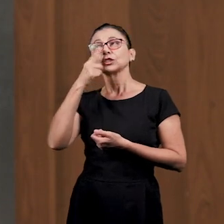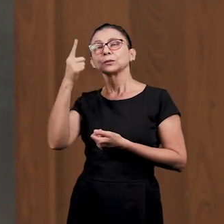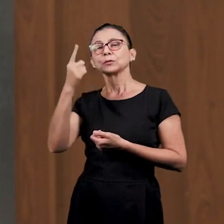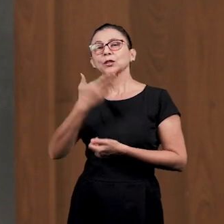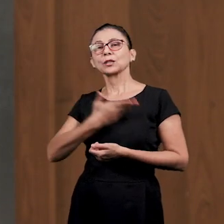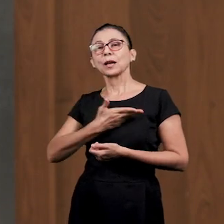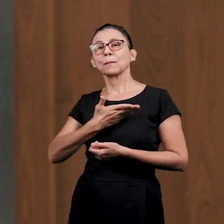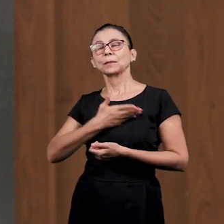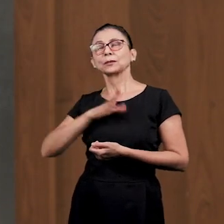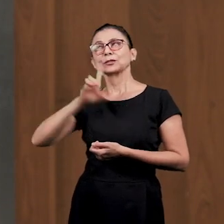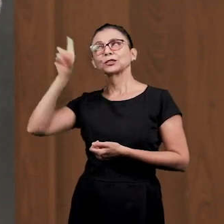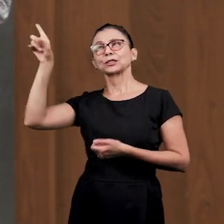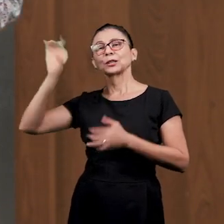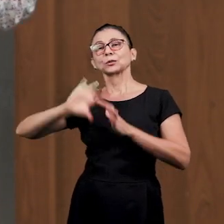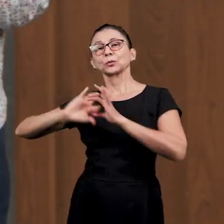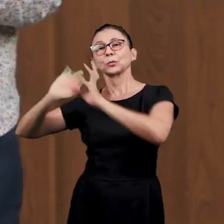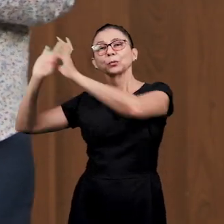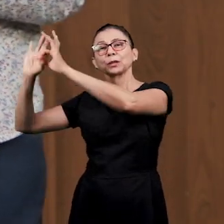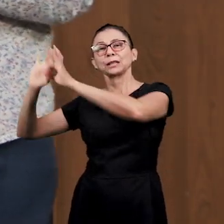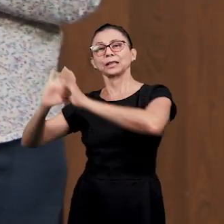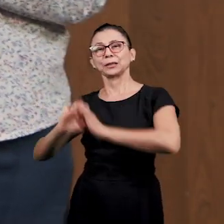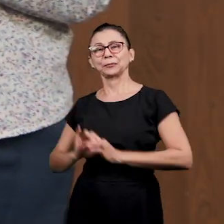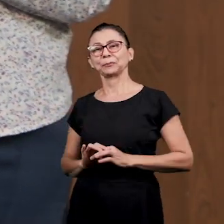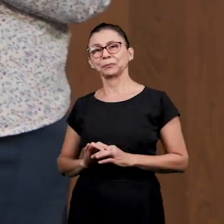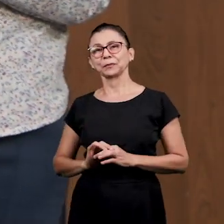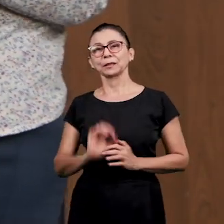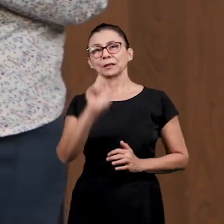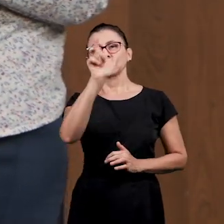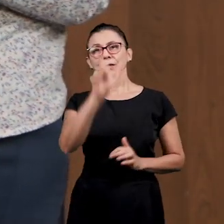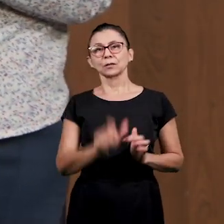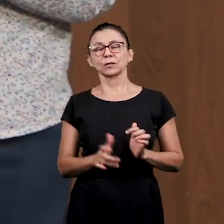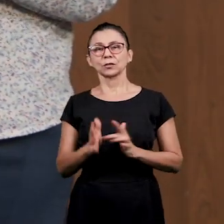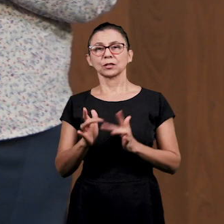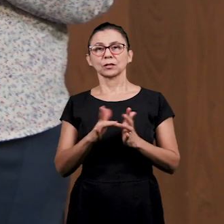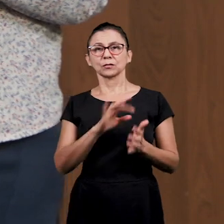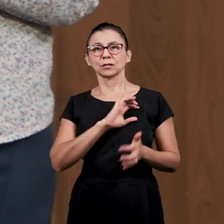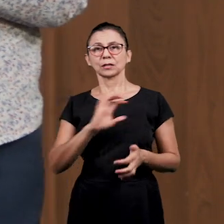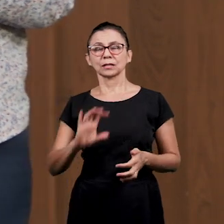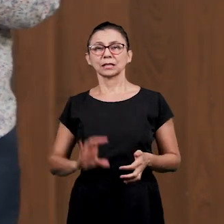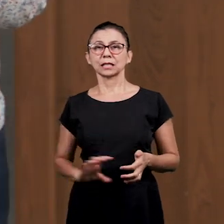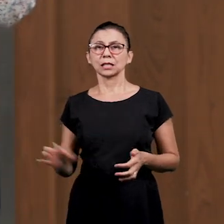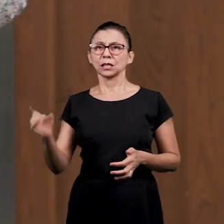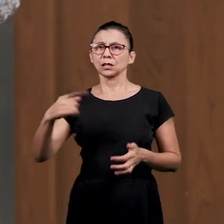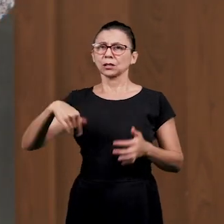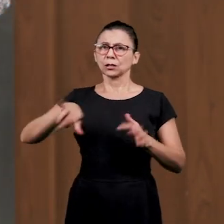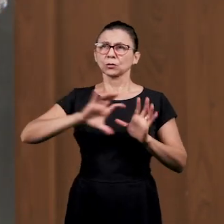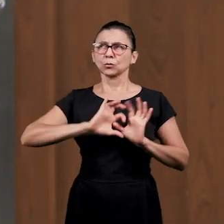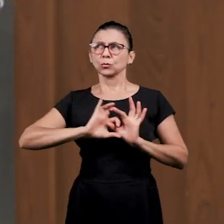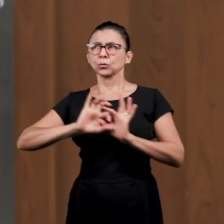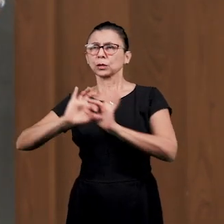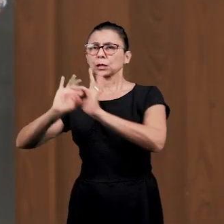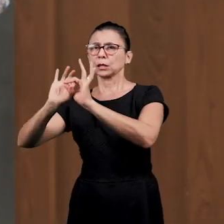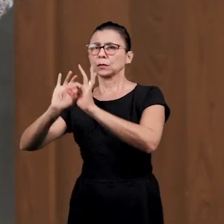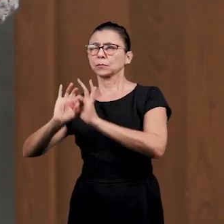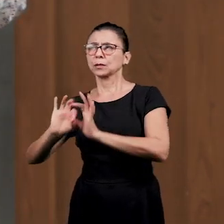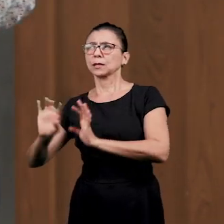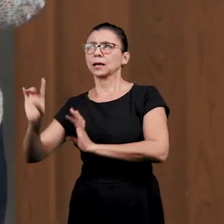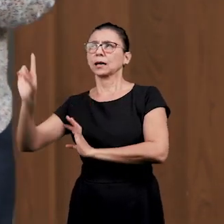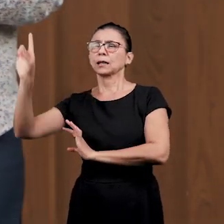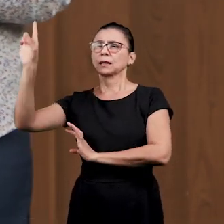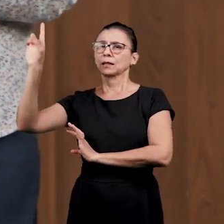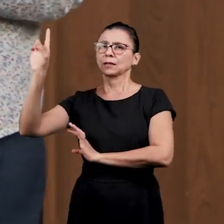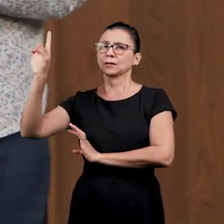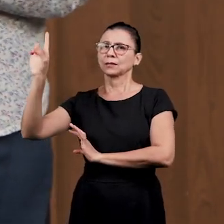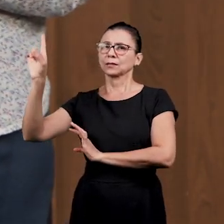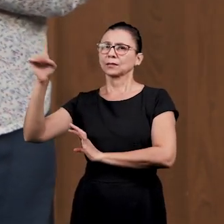torna amigos de Deus. Porque através de Jesus Cristo, nós somos reconciliados com Deus e